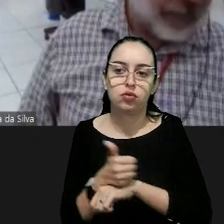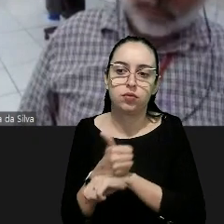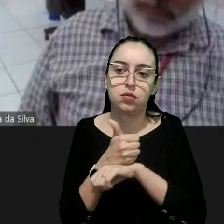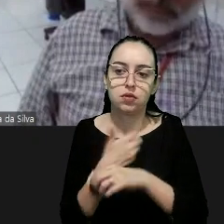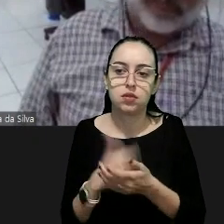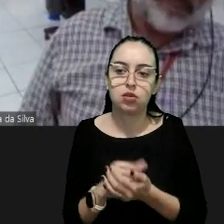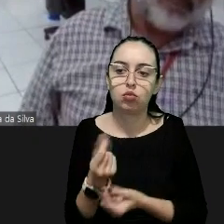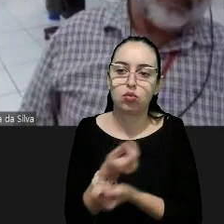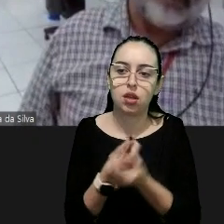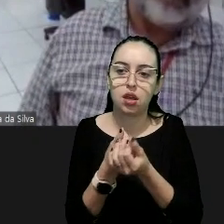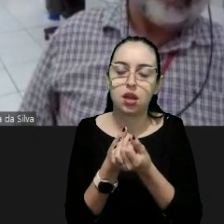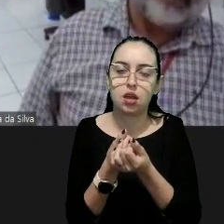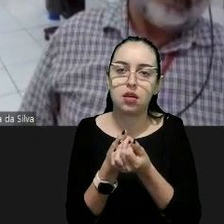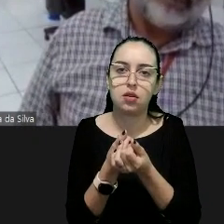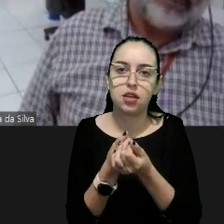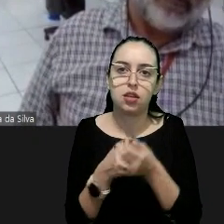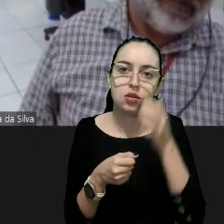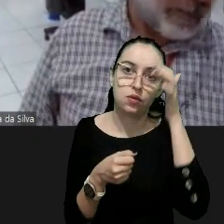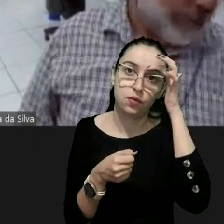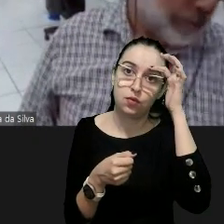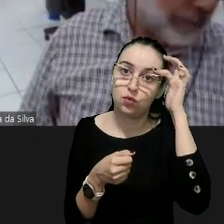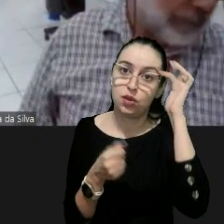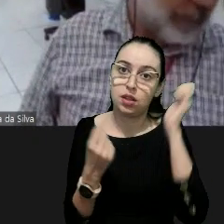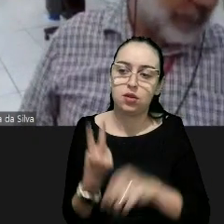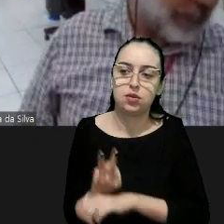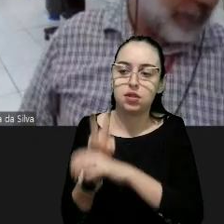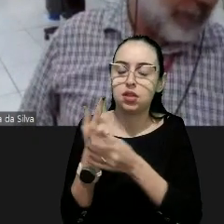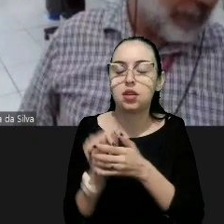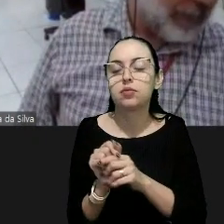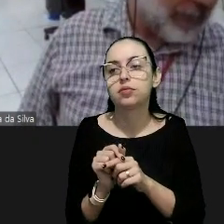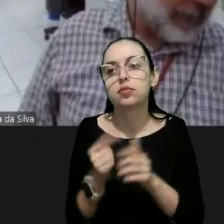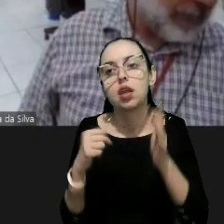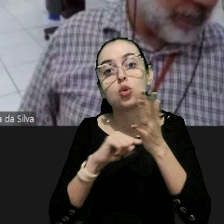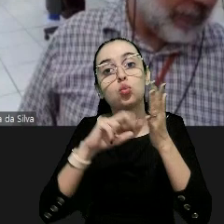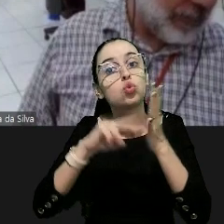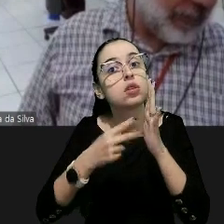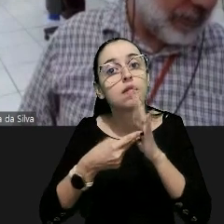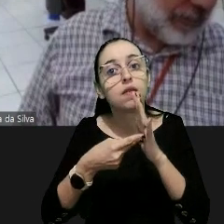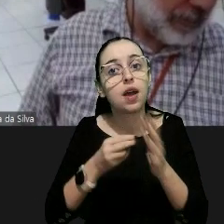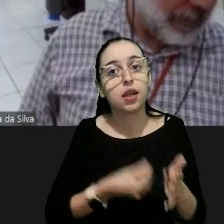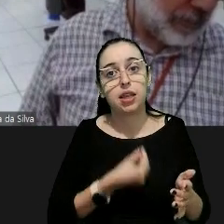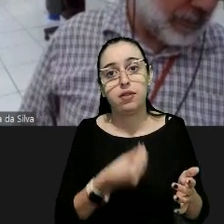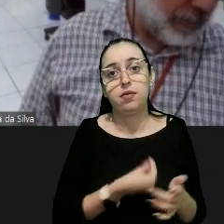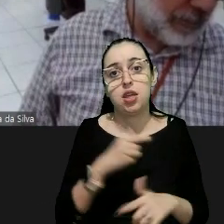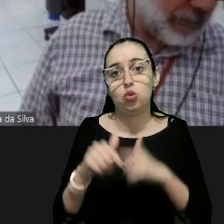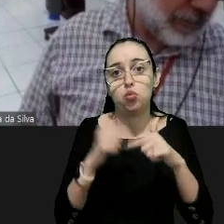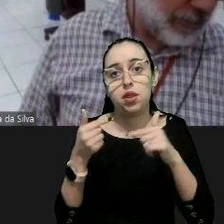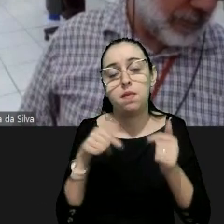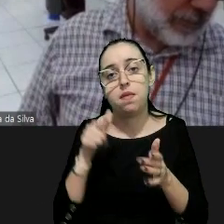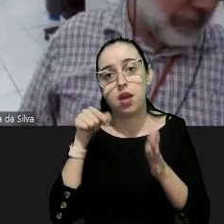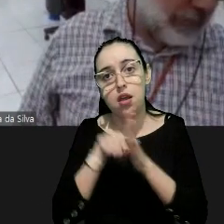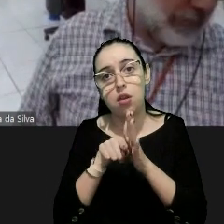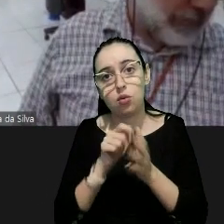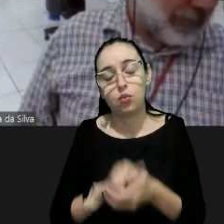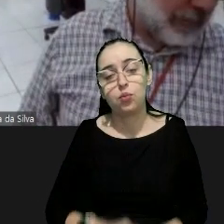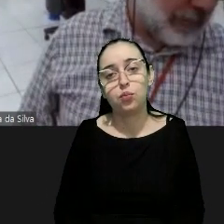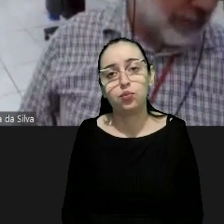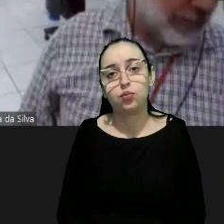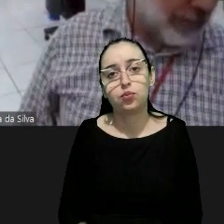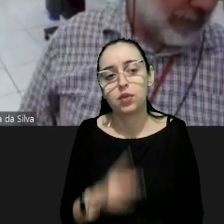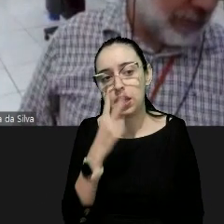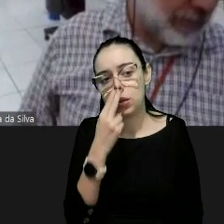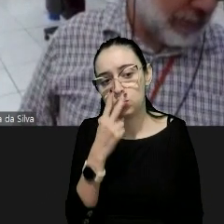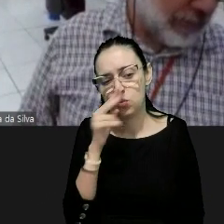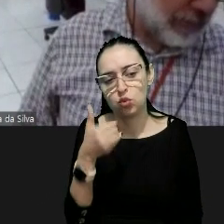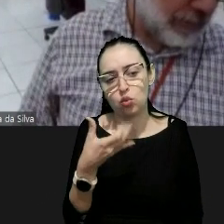como uma profissão para ganhar dinheiro, status e prestígio, mas como que dá significado à nossa vida.